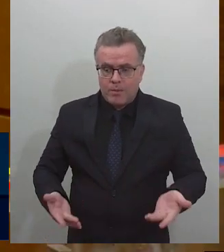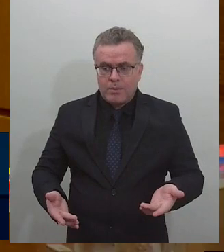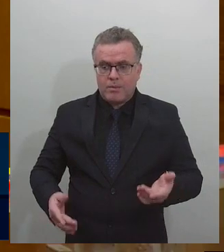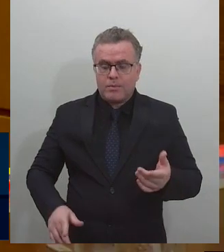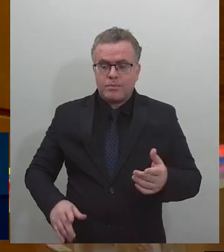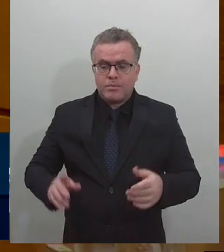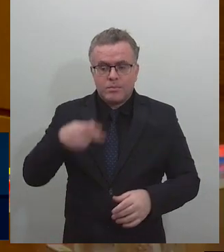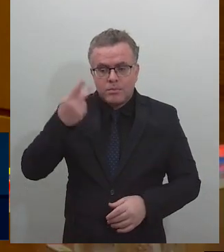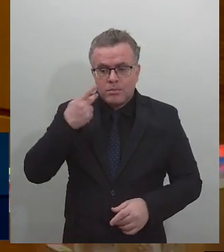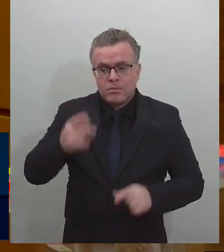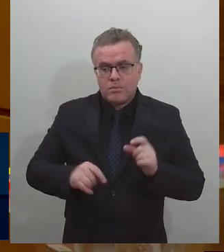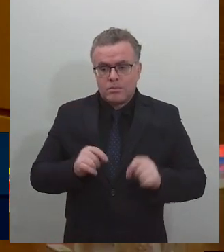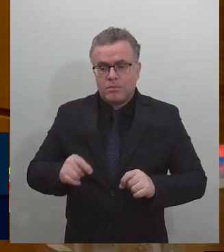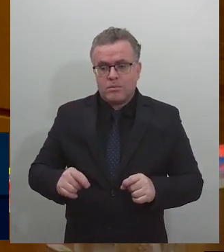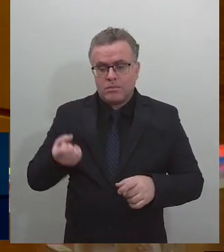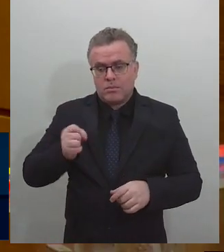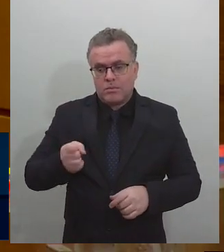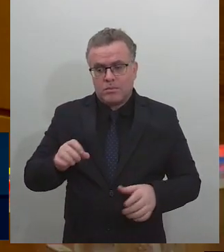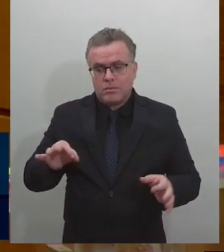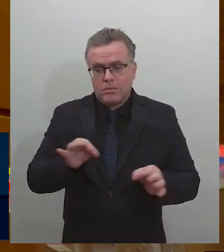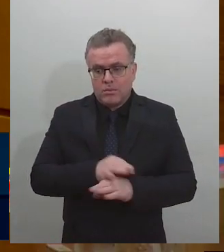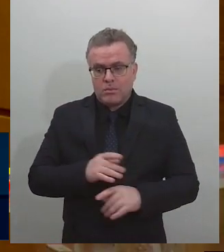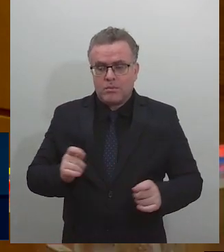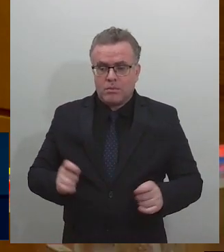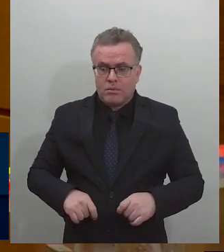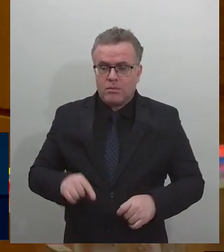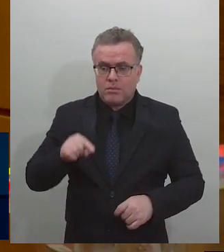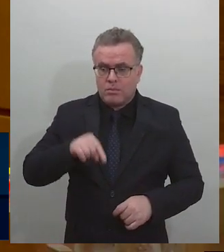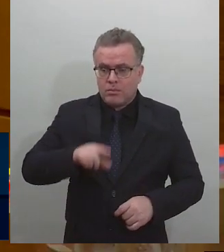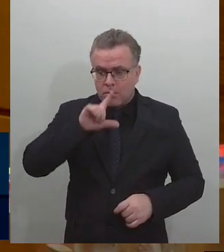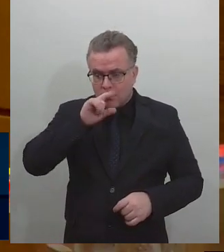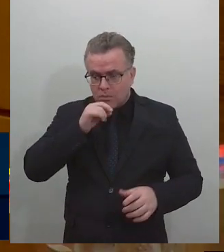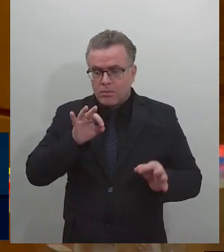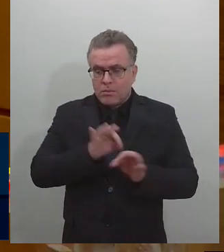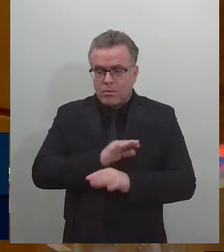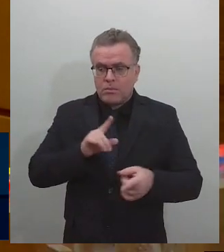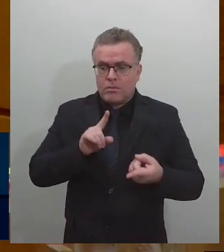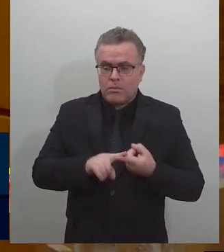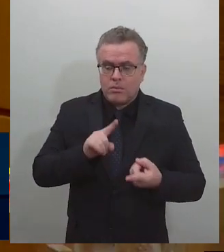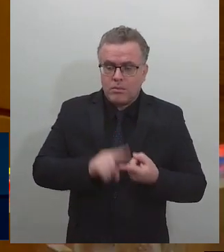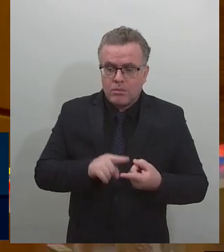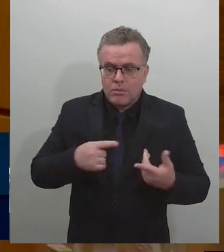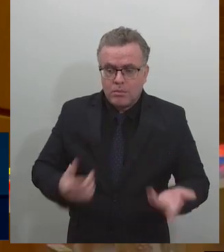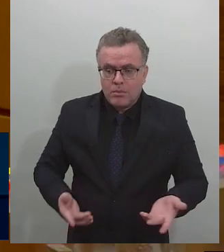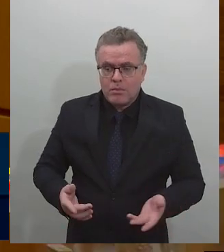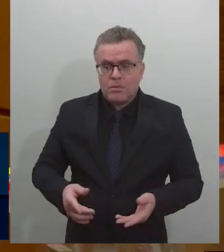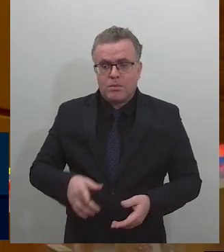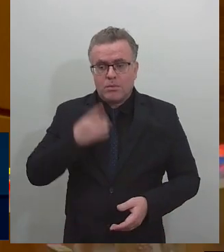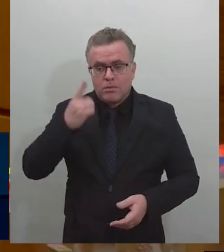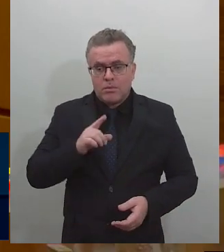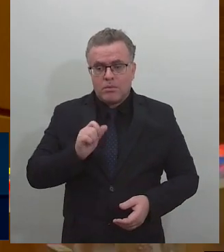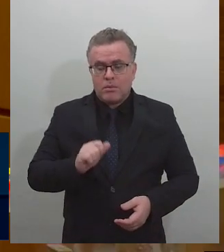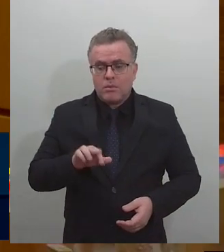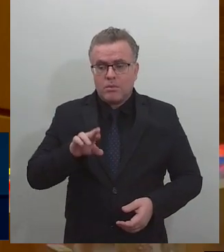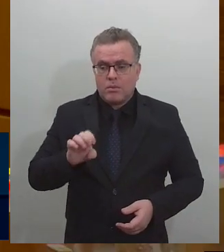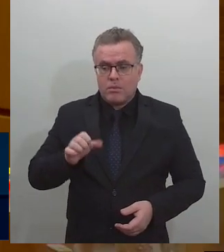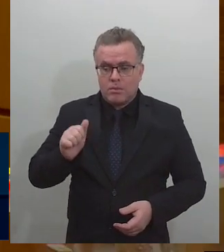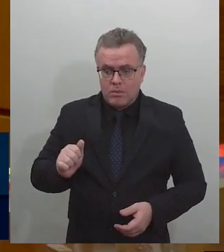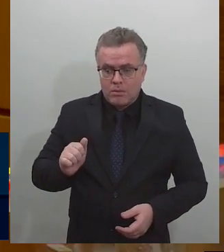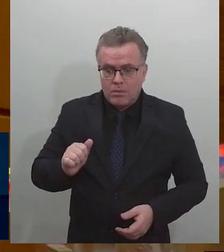e de Aracaju. Porque, deputada Áurea Ribeiro, infelizmente, Aracaju